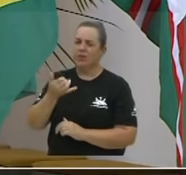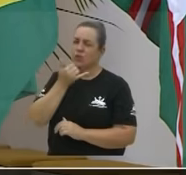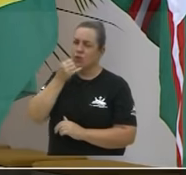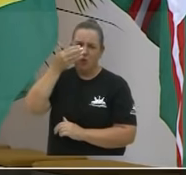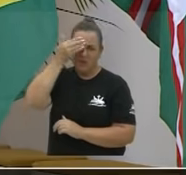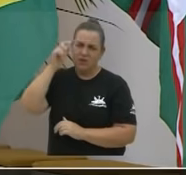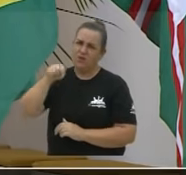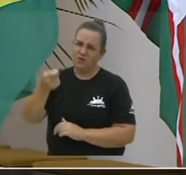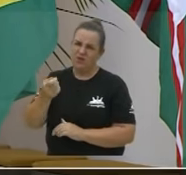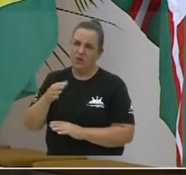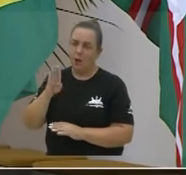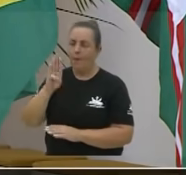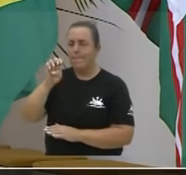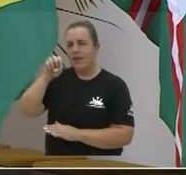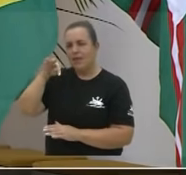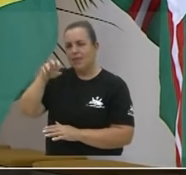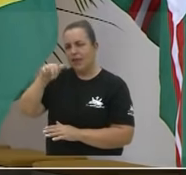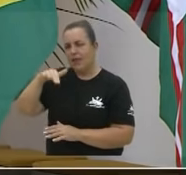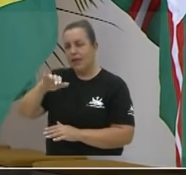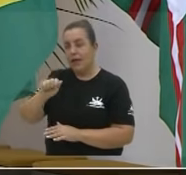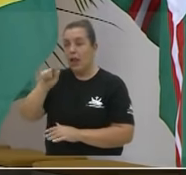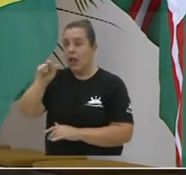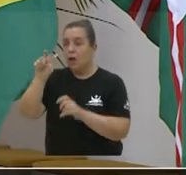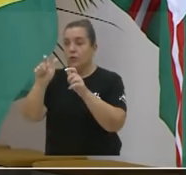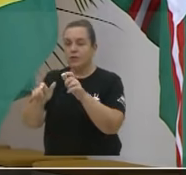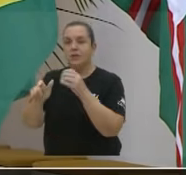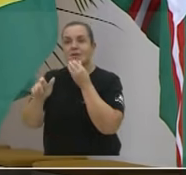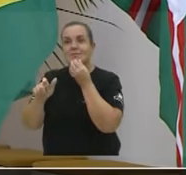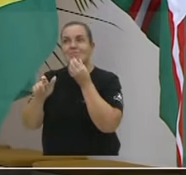lugar de encontrar os amigos.